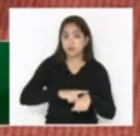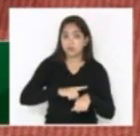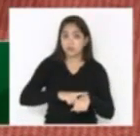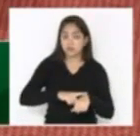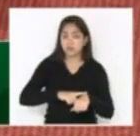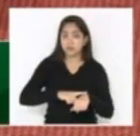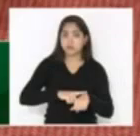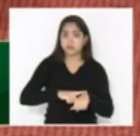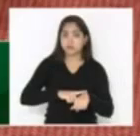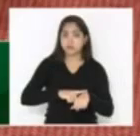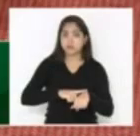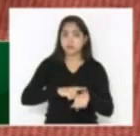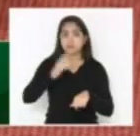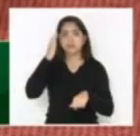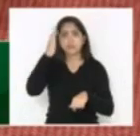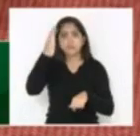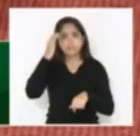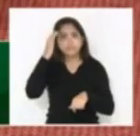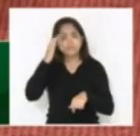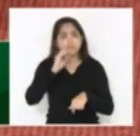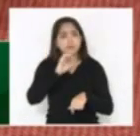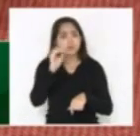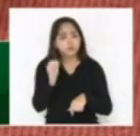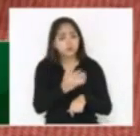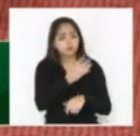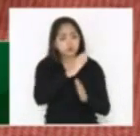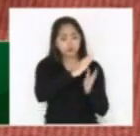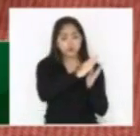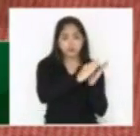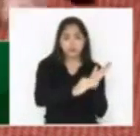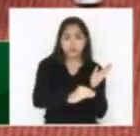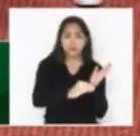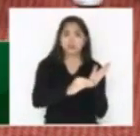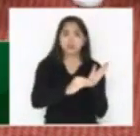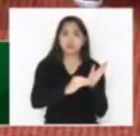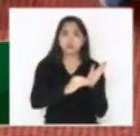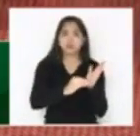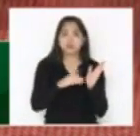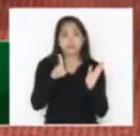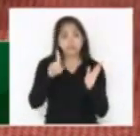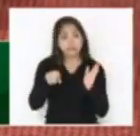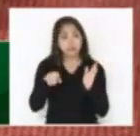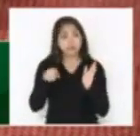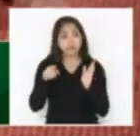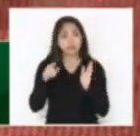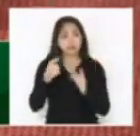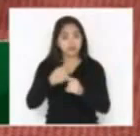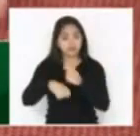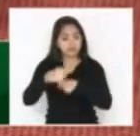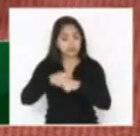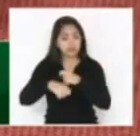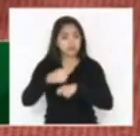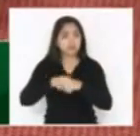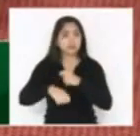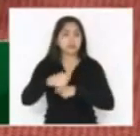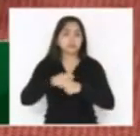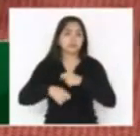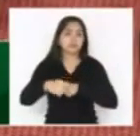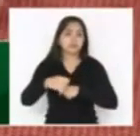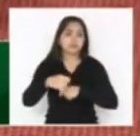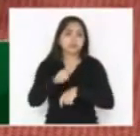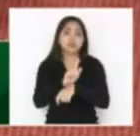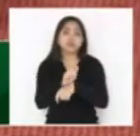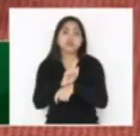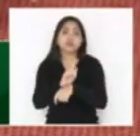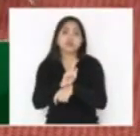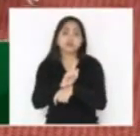nenhuma, de repensar um novo modelo. E é uma questão de gestão. É uma questão de gestão. É